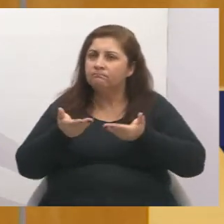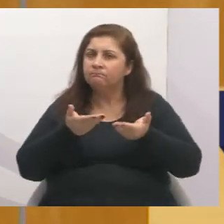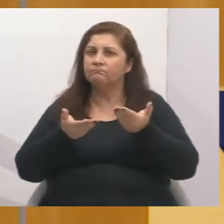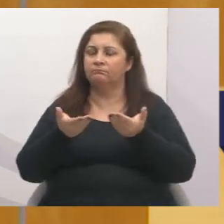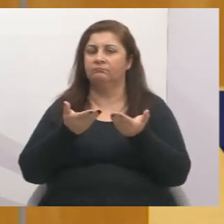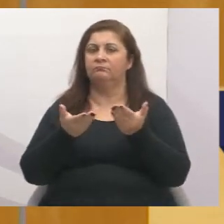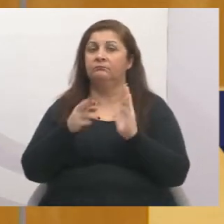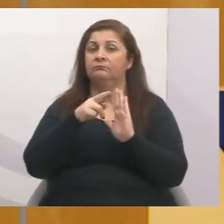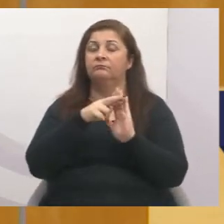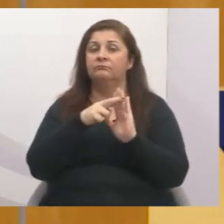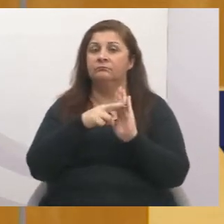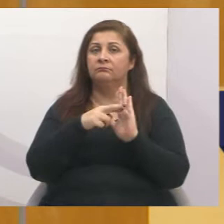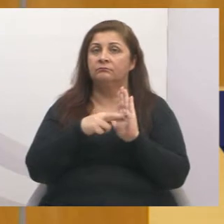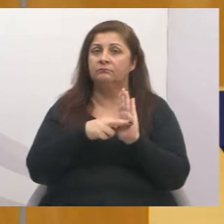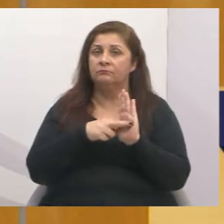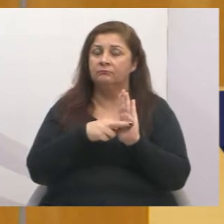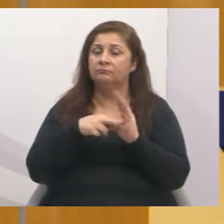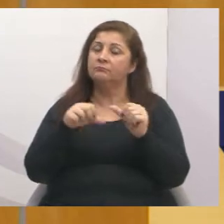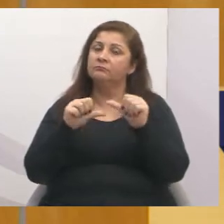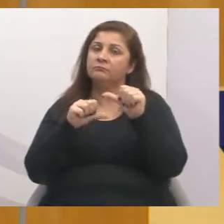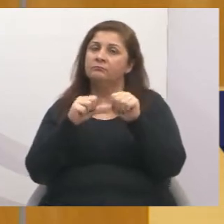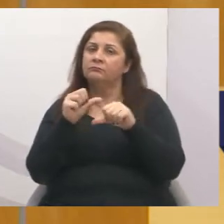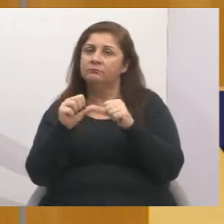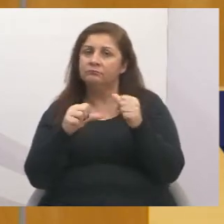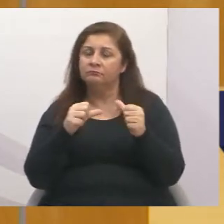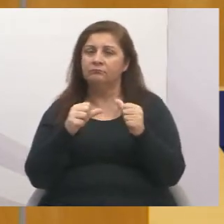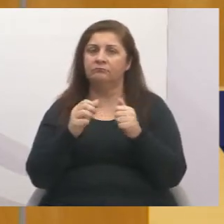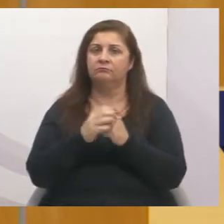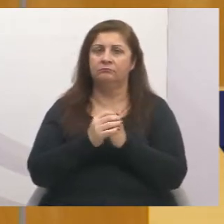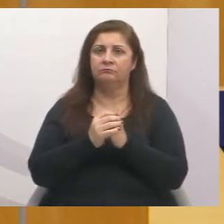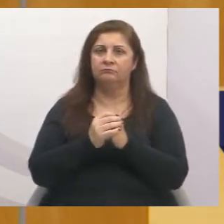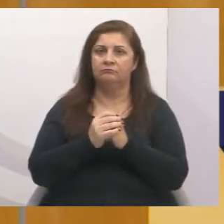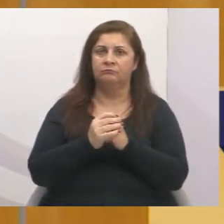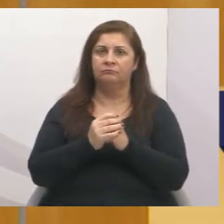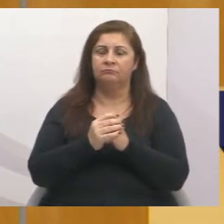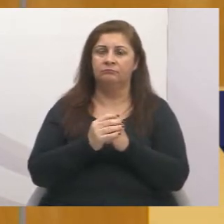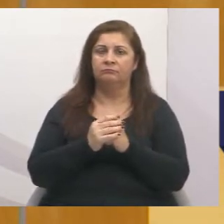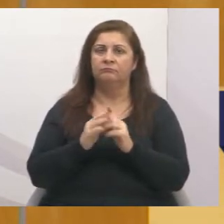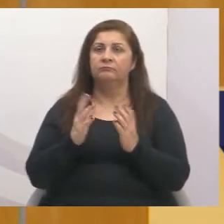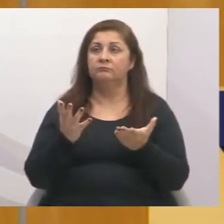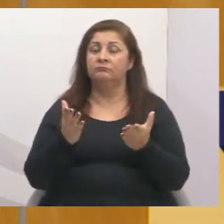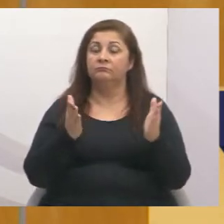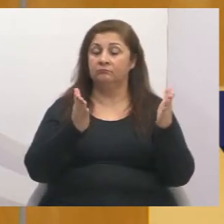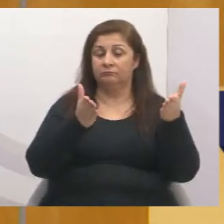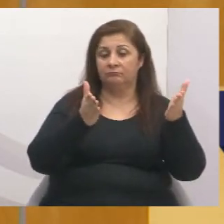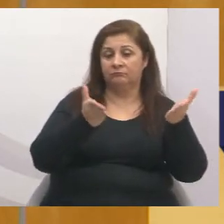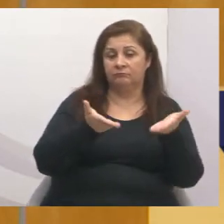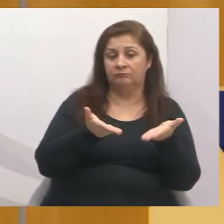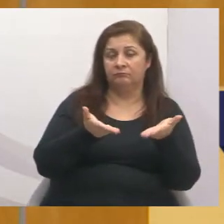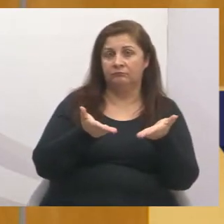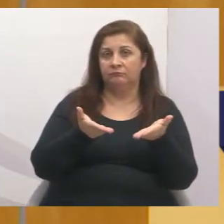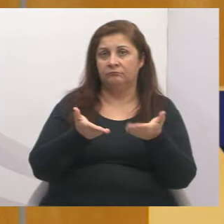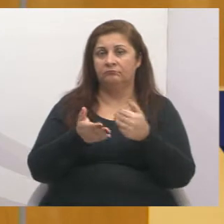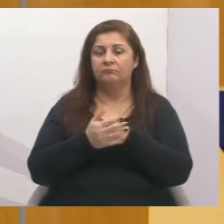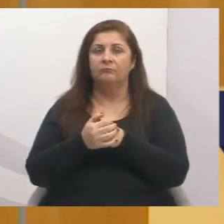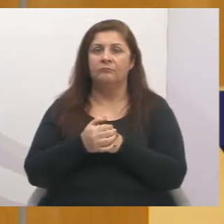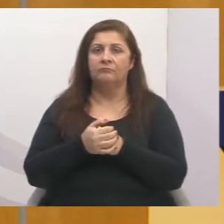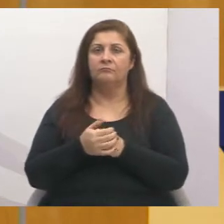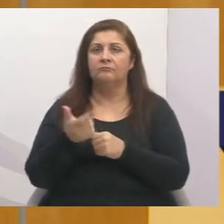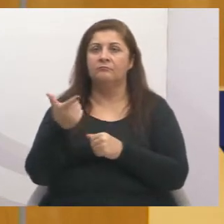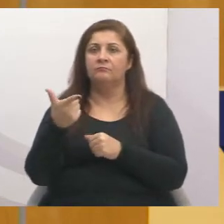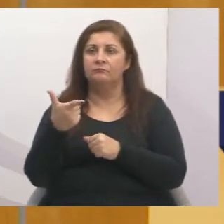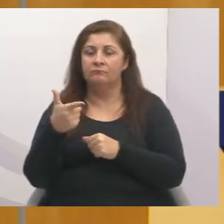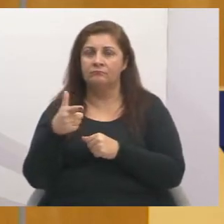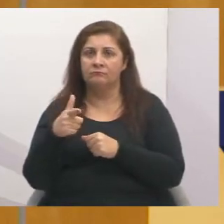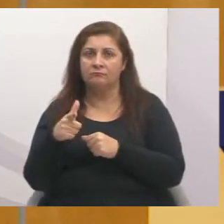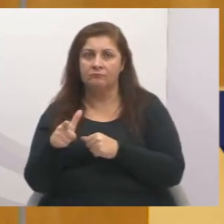às regras transitórias, as regras que se aplicam aos atuais, e muitos deles estão